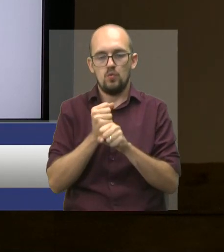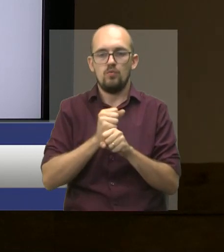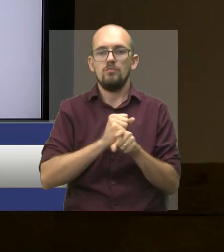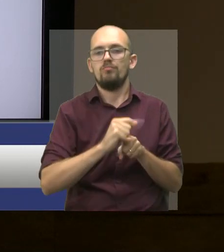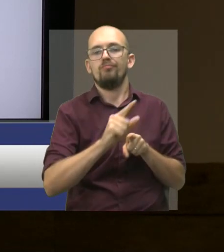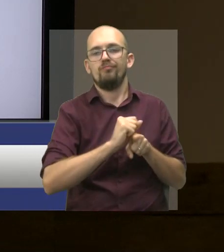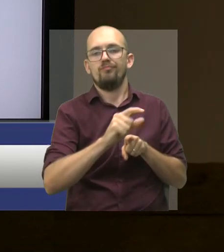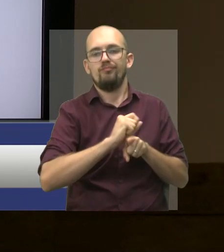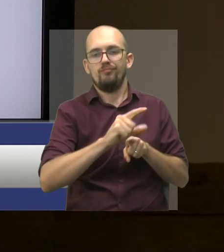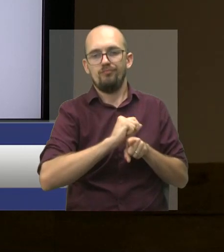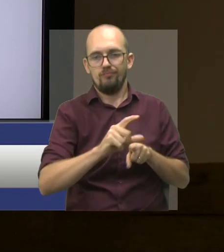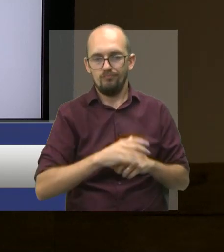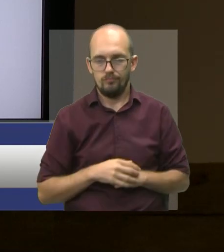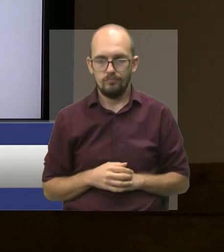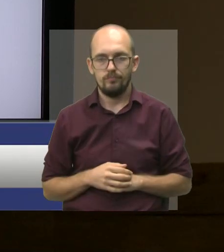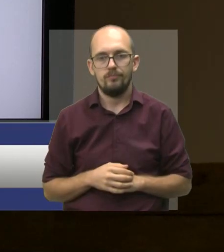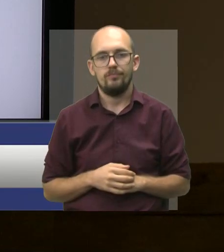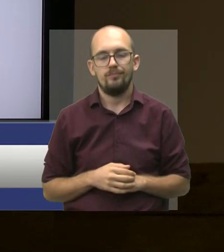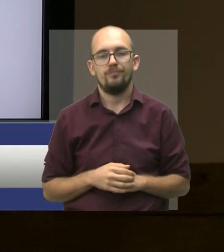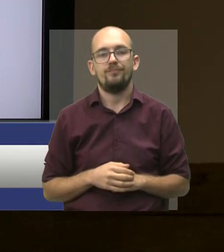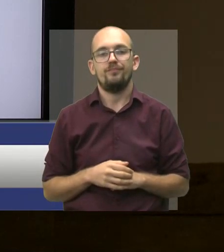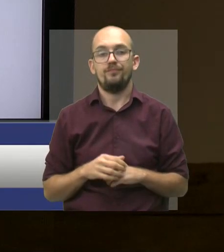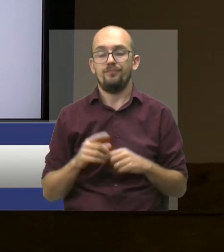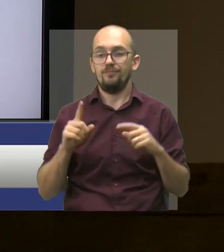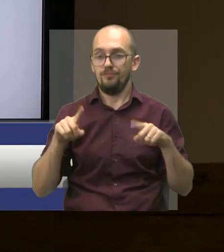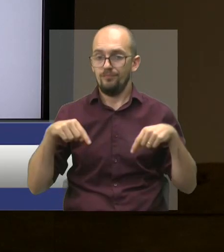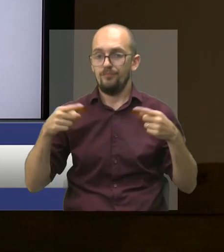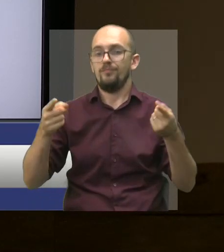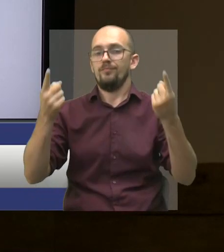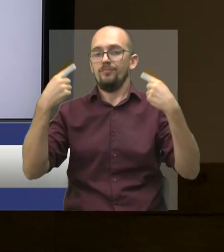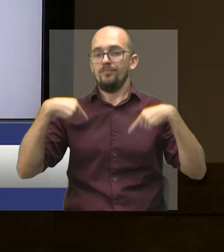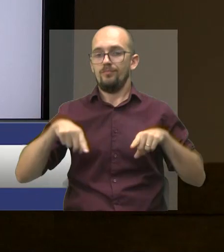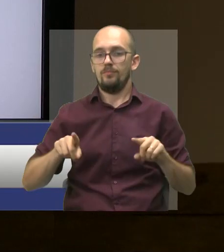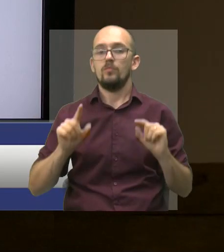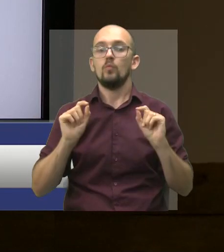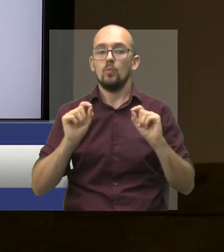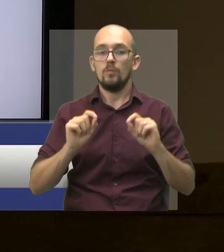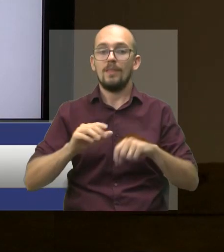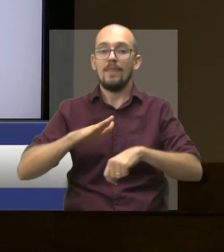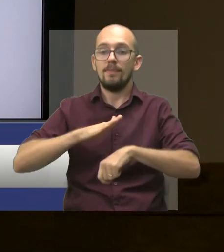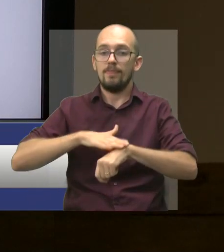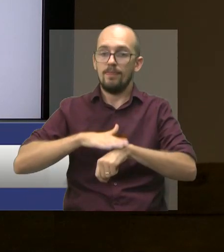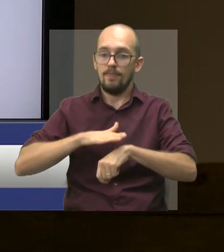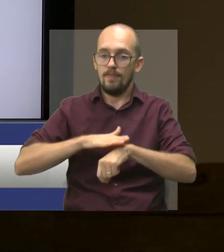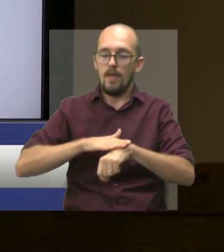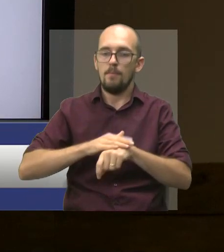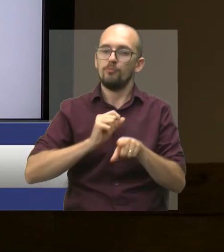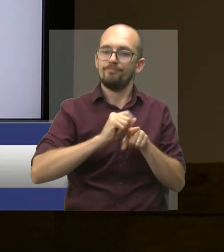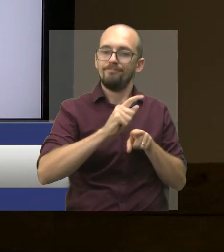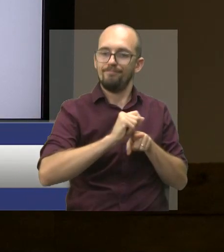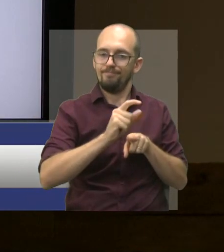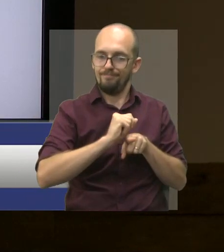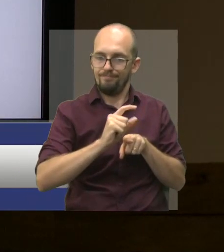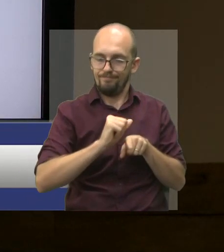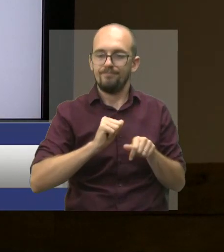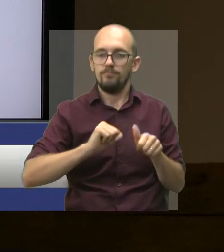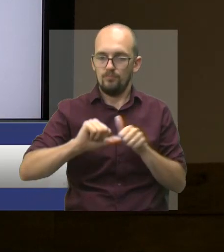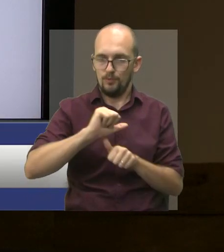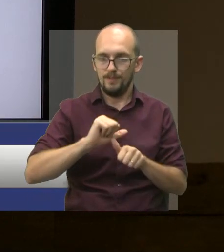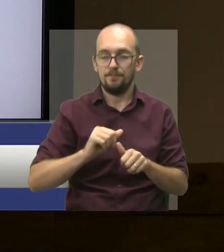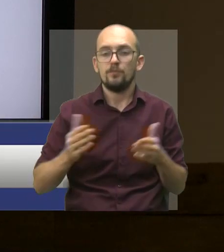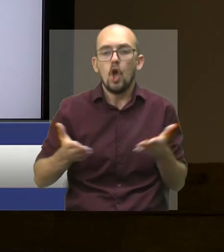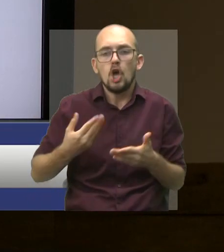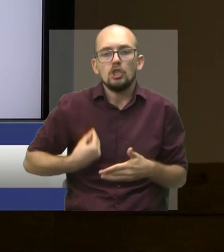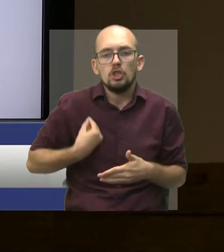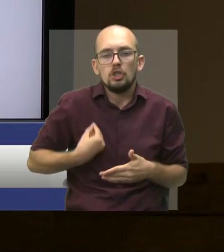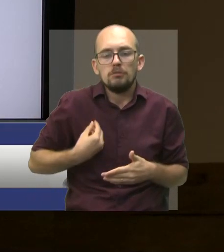A próxima mudança vem a respeito da aposentadoria por tempo de contribuição. Atualmente, não há